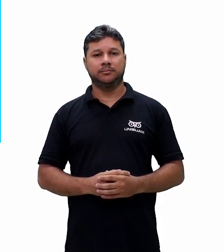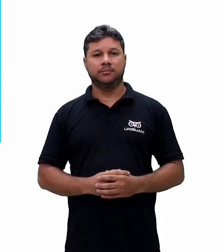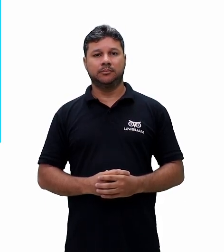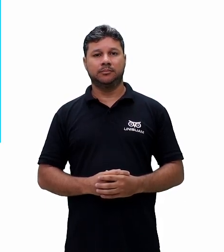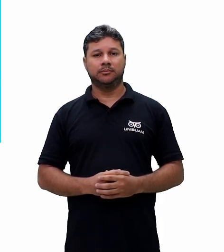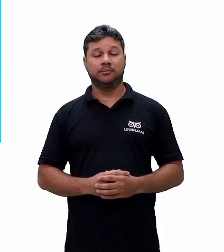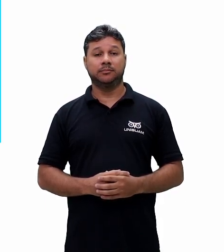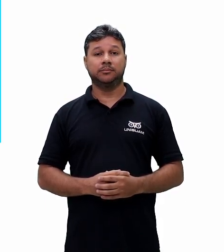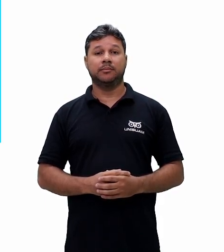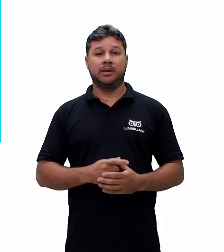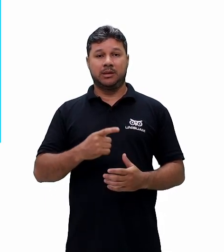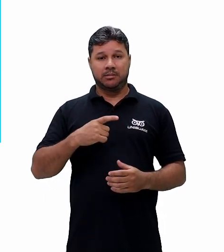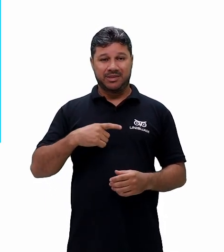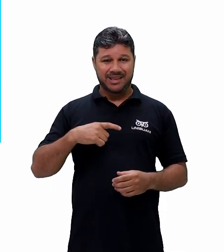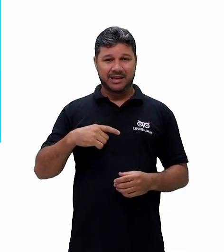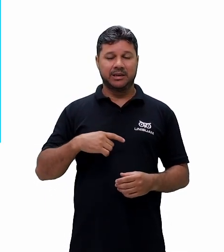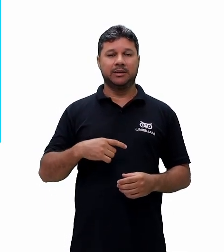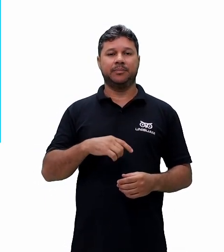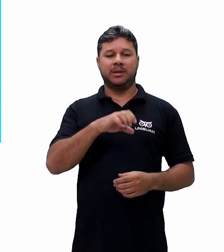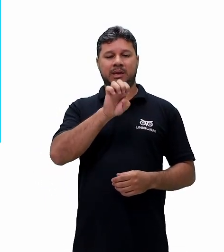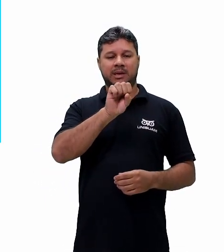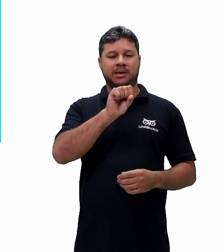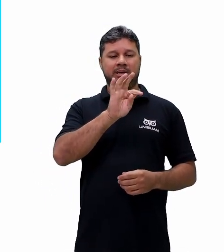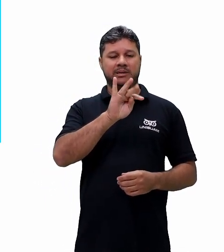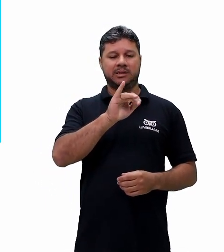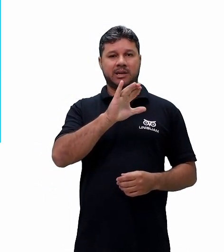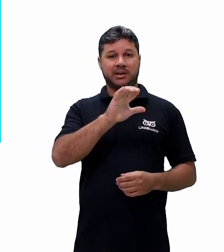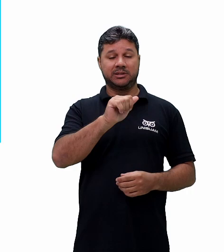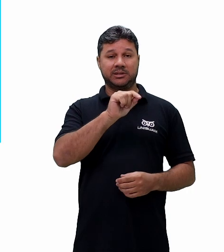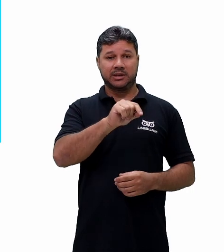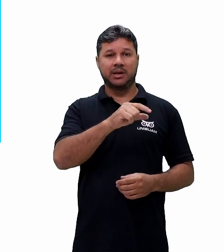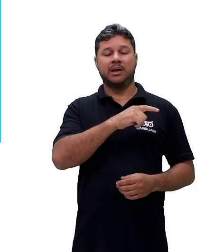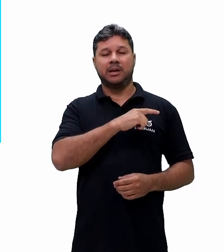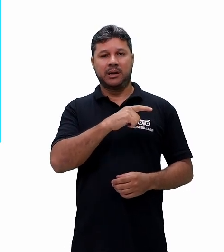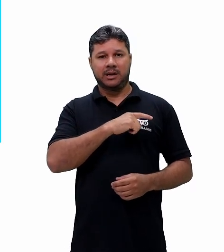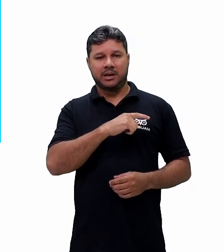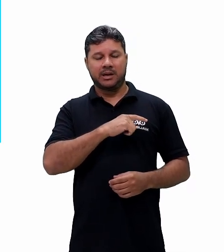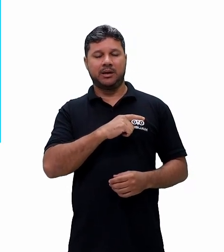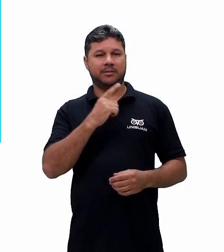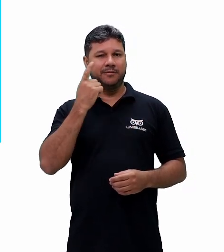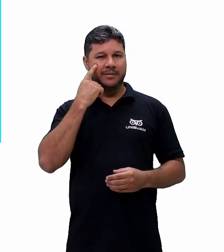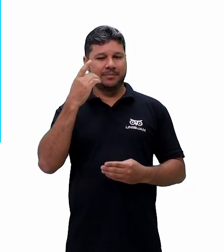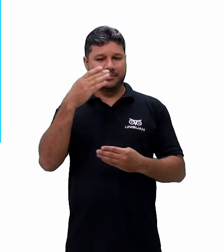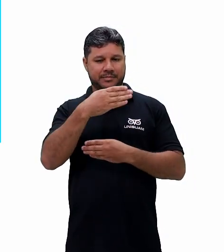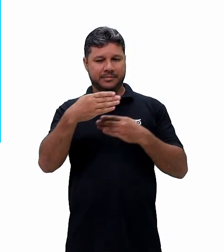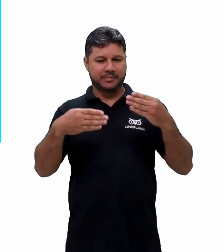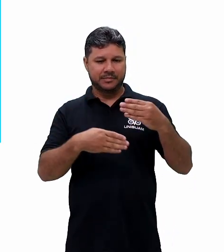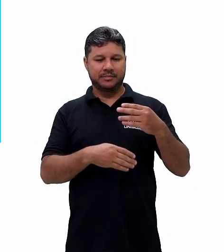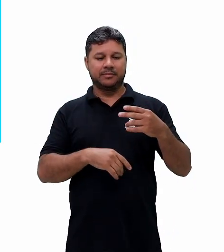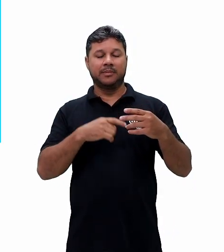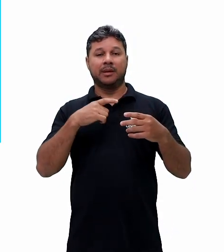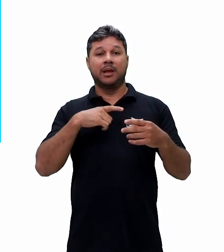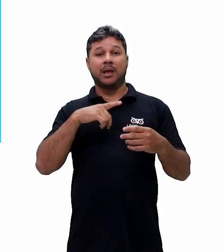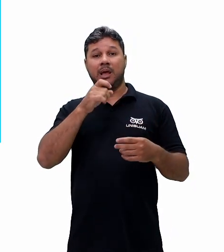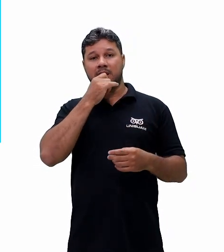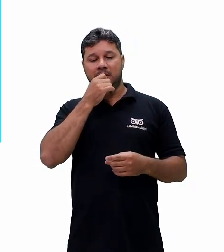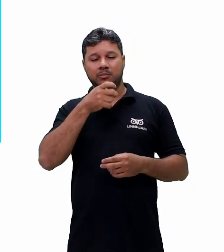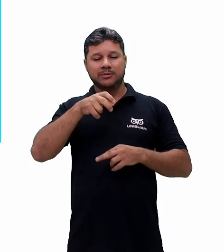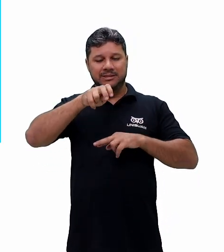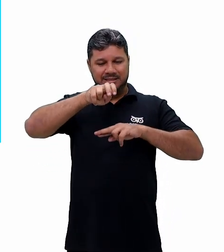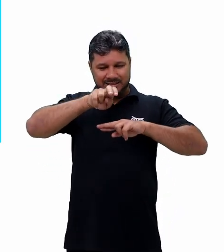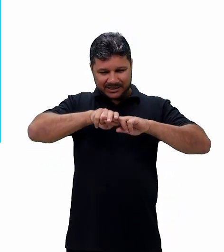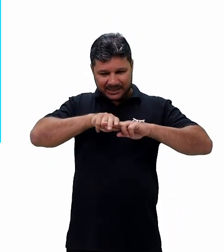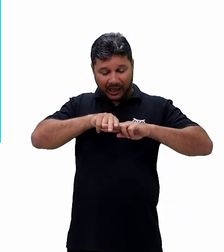De forma estática, nós temos a goniometria e o teste de sentar